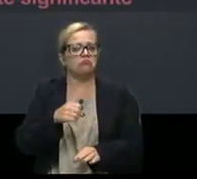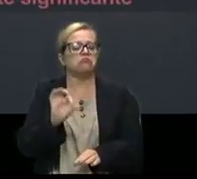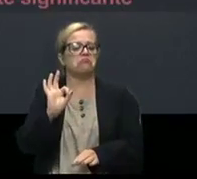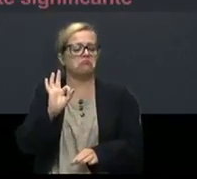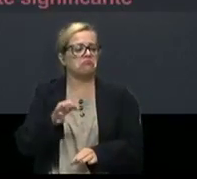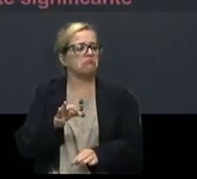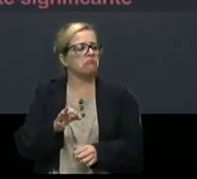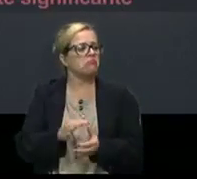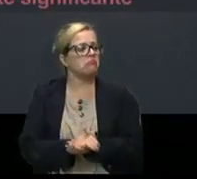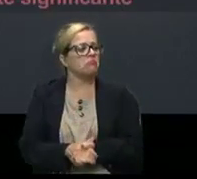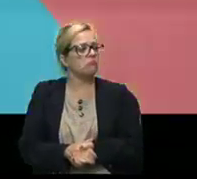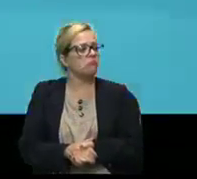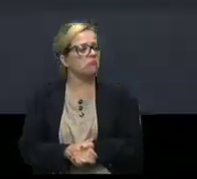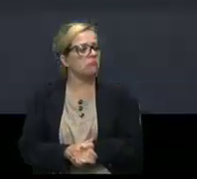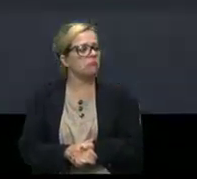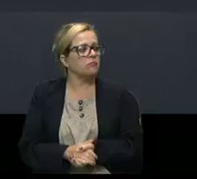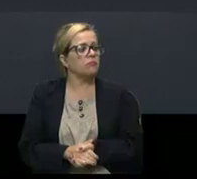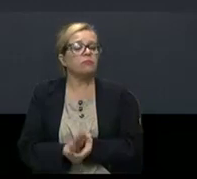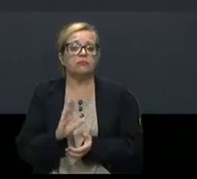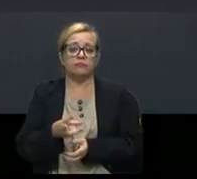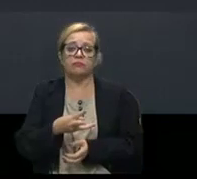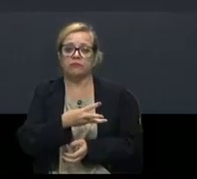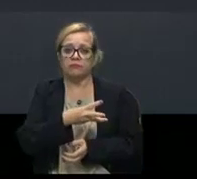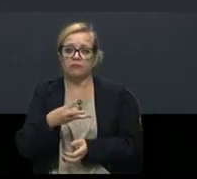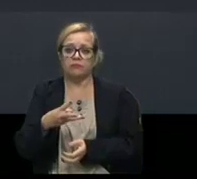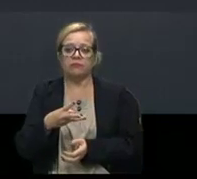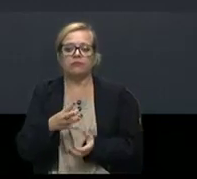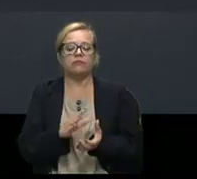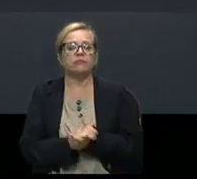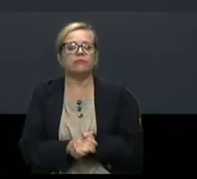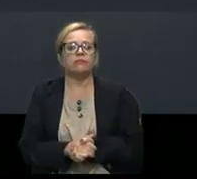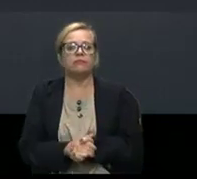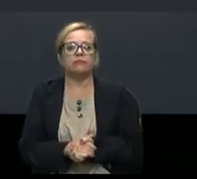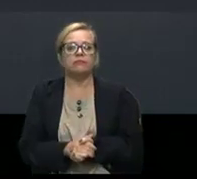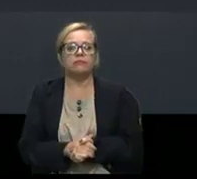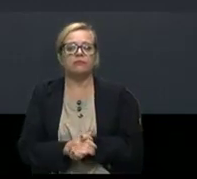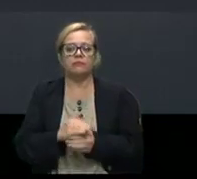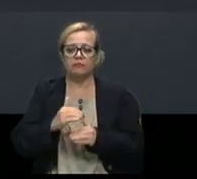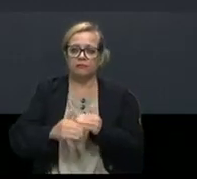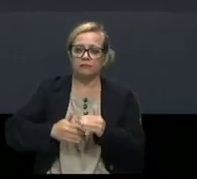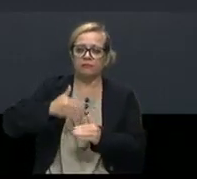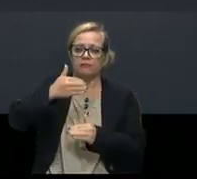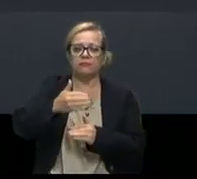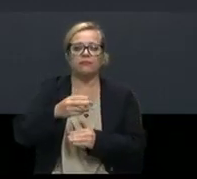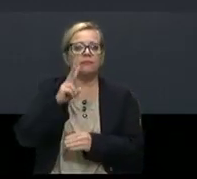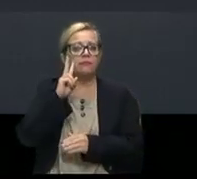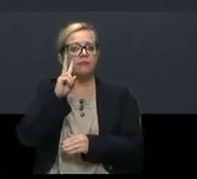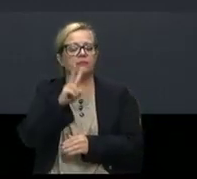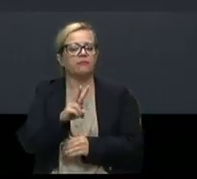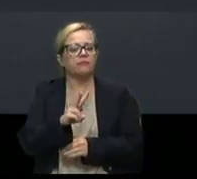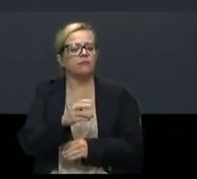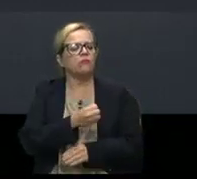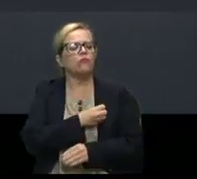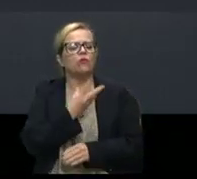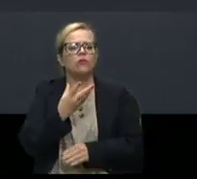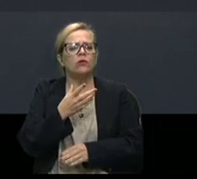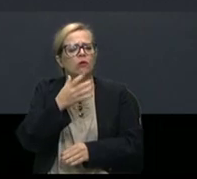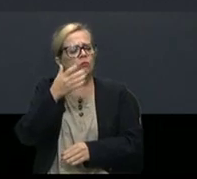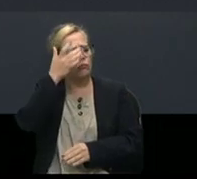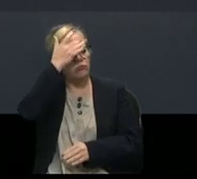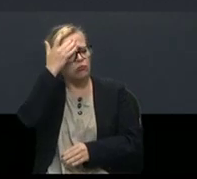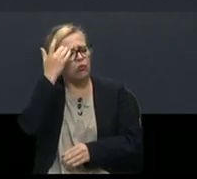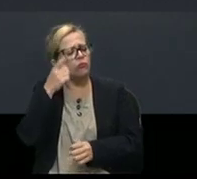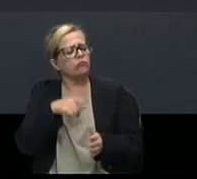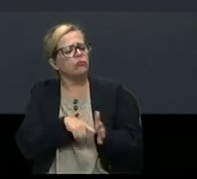positivamente significante. Na SP3, você foi adiante, prevendo a nota que um funcionário daria para